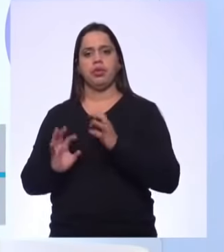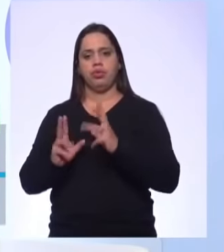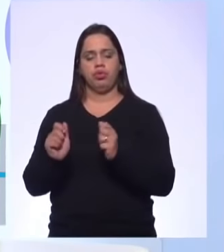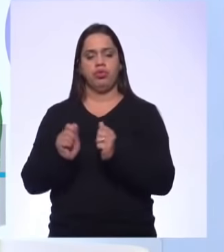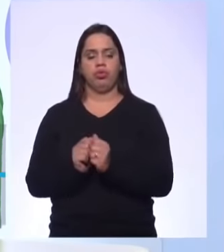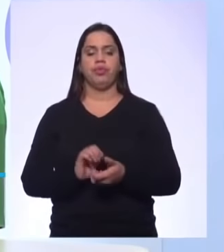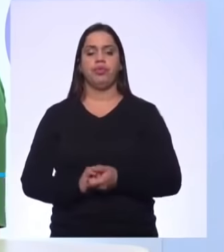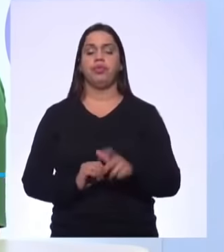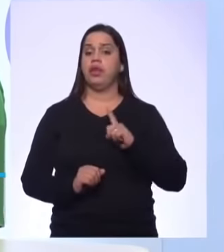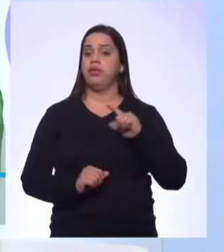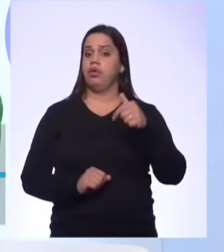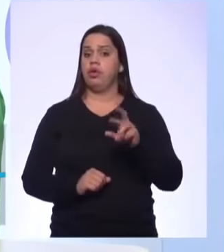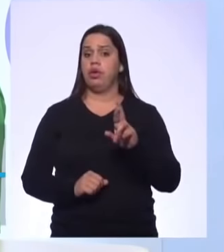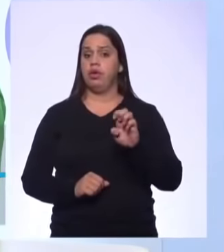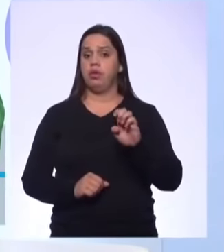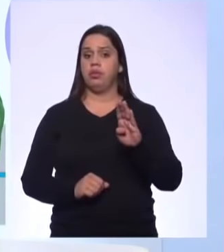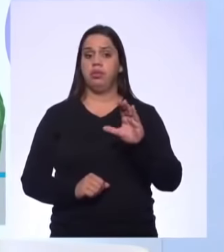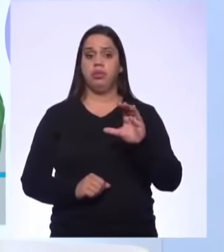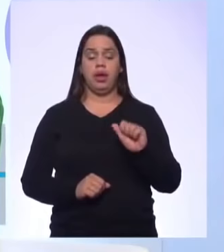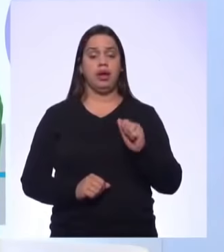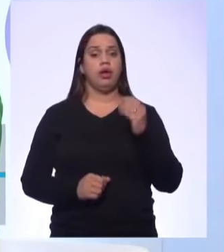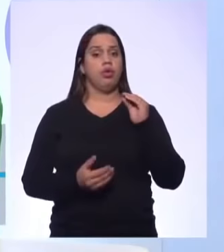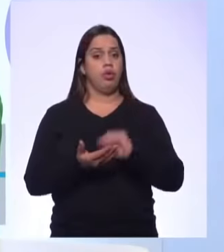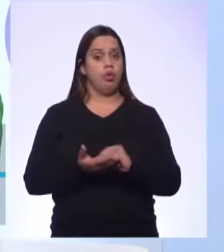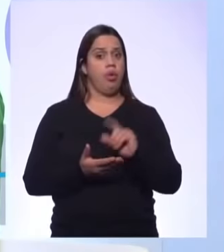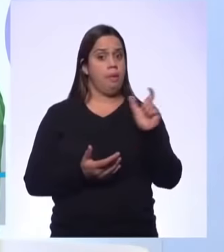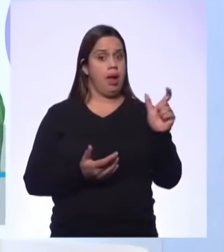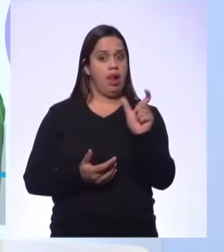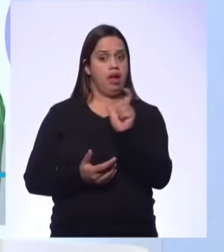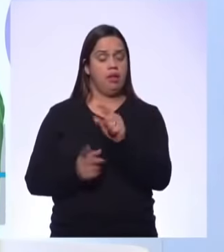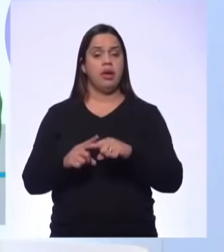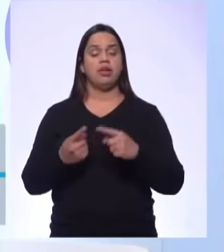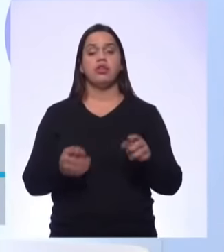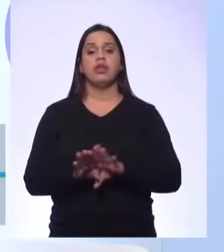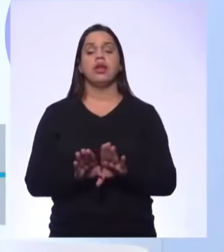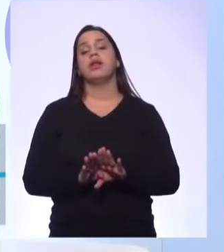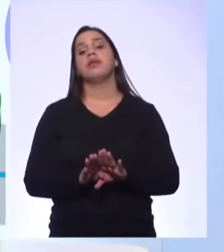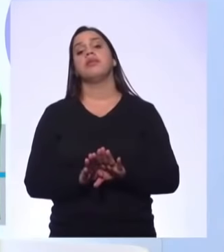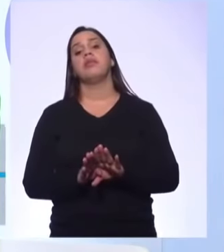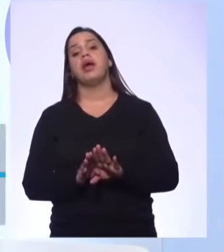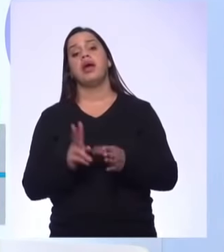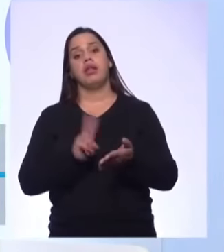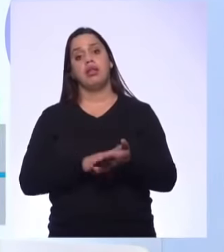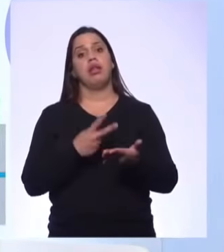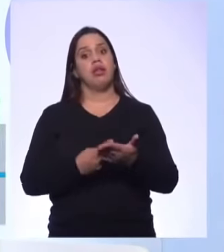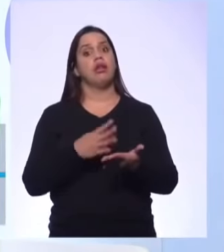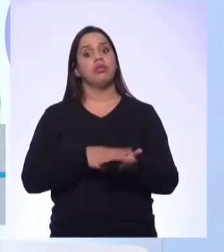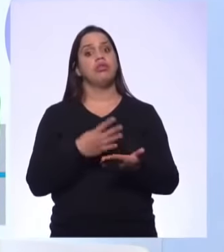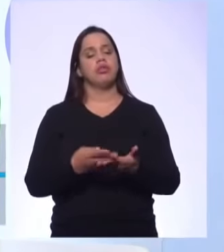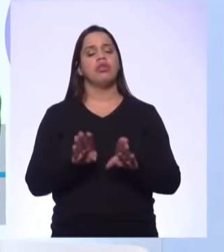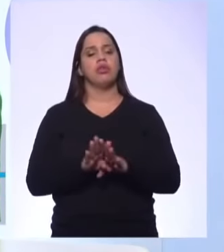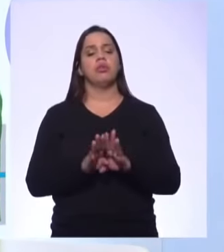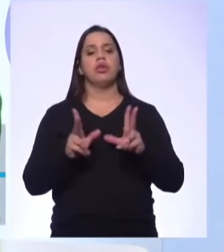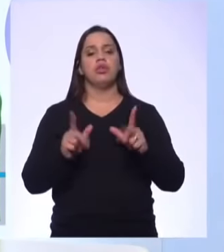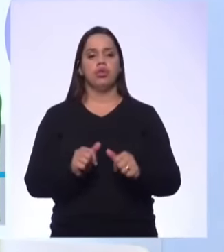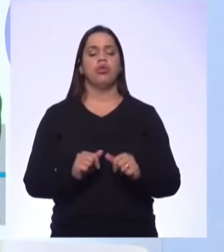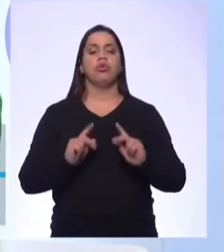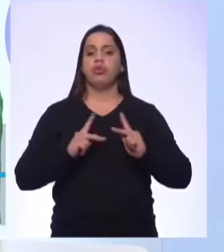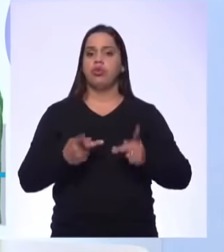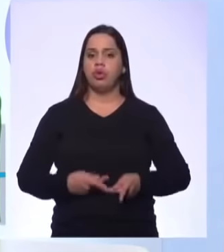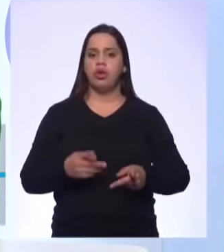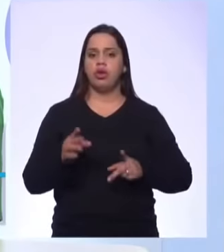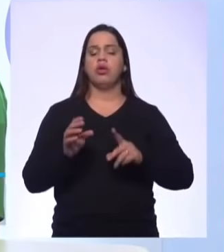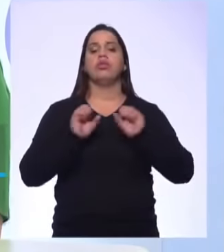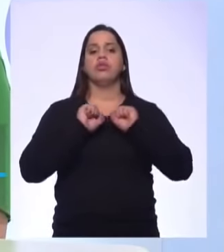ela não só colocou as palavras, mas ela colocou a tradução também. Ela colocou organism, organismo, human, humano, system, sistema e